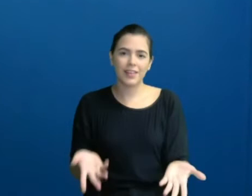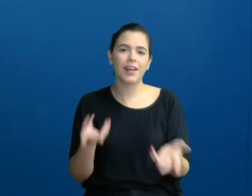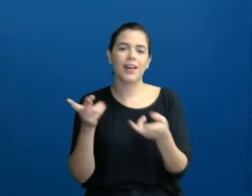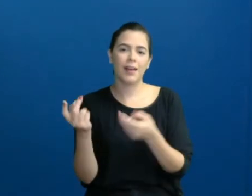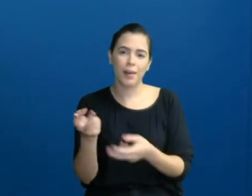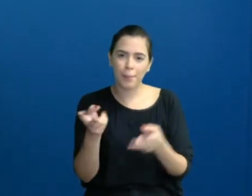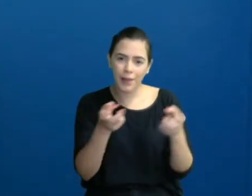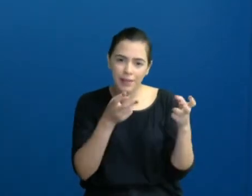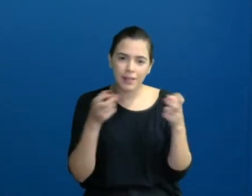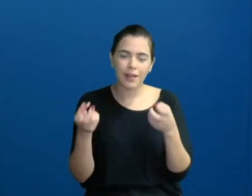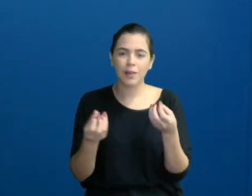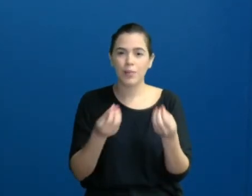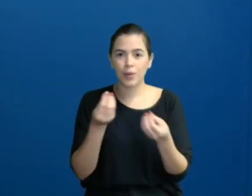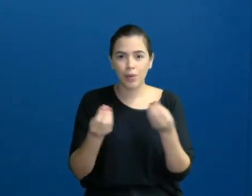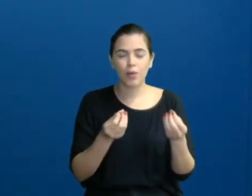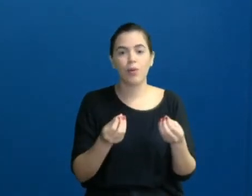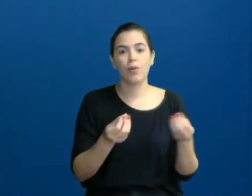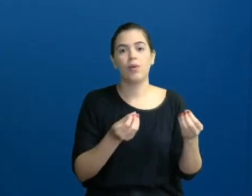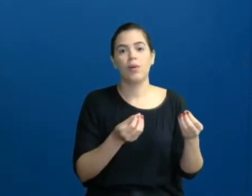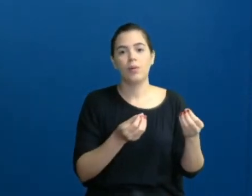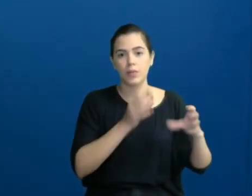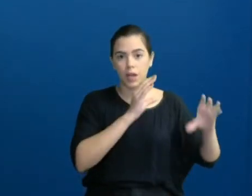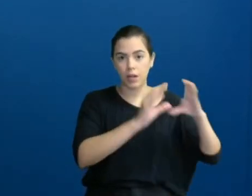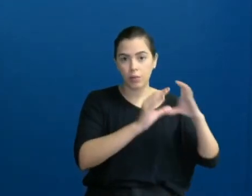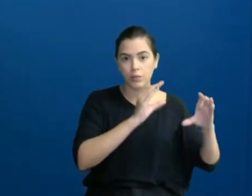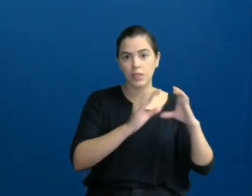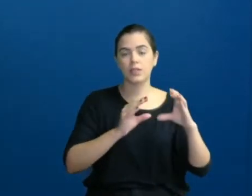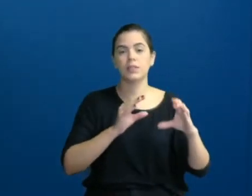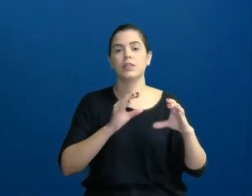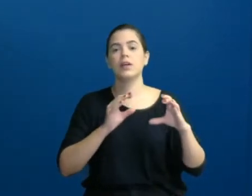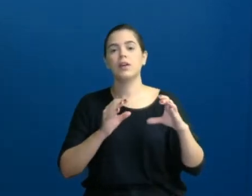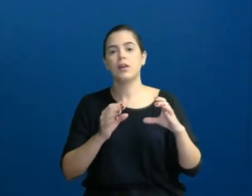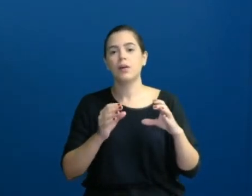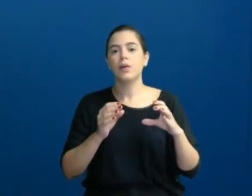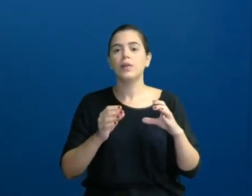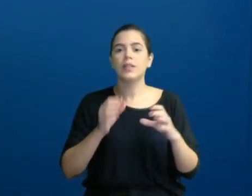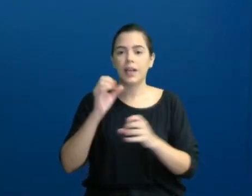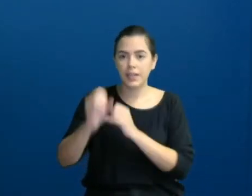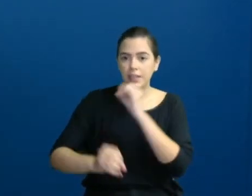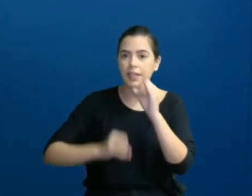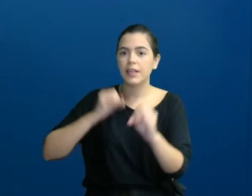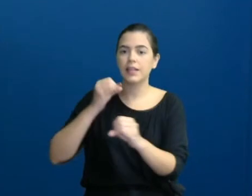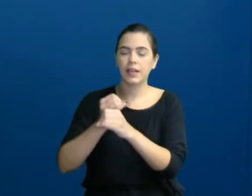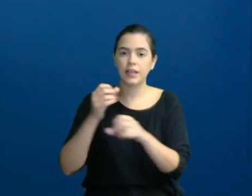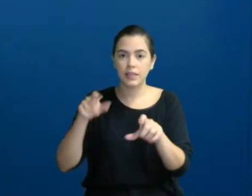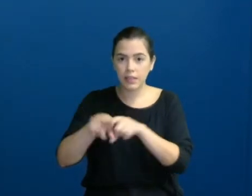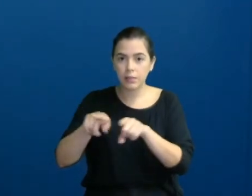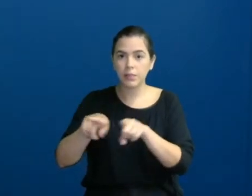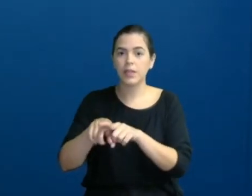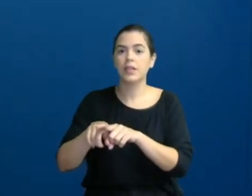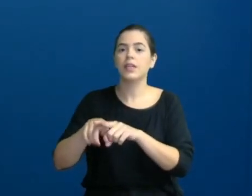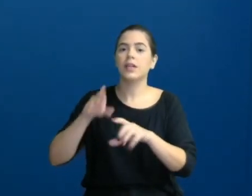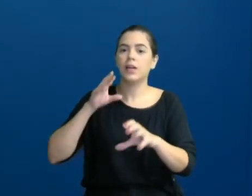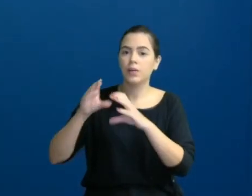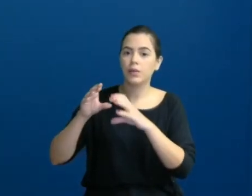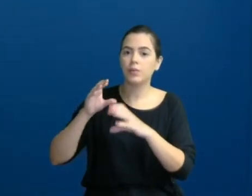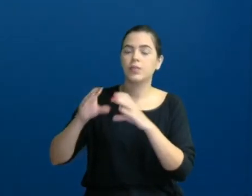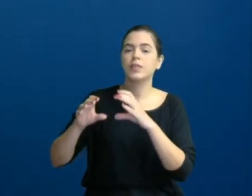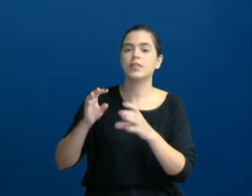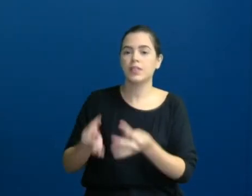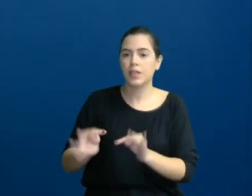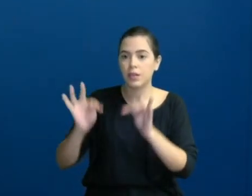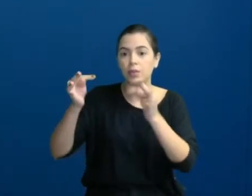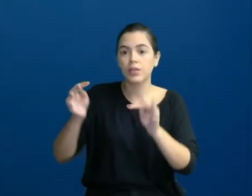outras áreas, como a área da eletrônica, da comunicação, né? E da internet e tudo mais, que ajudam na modernização